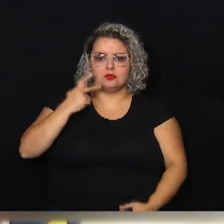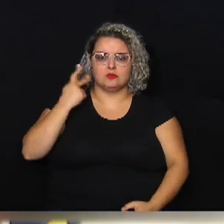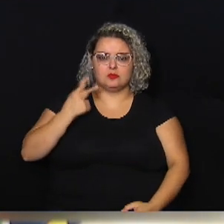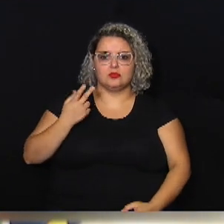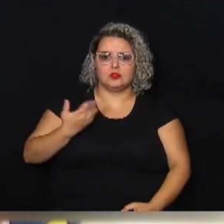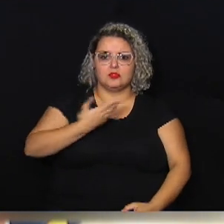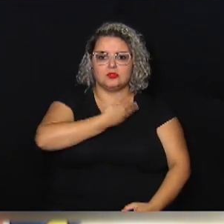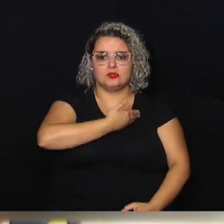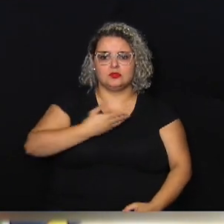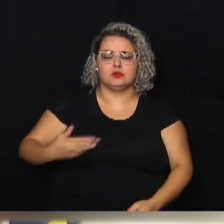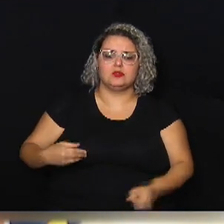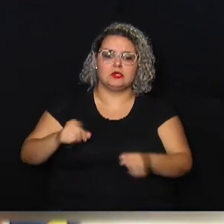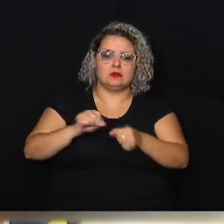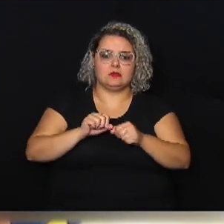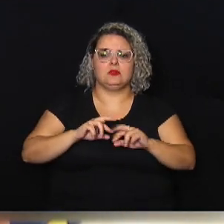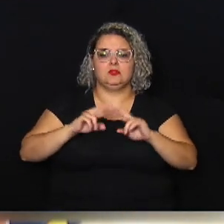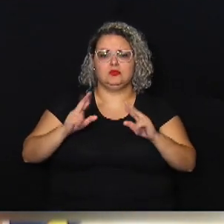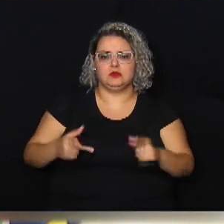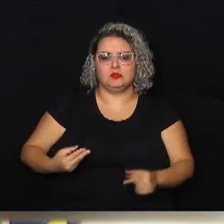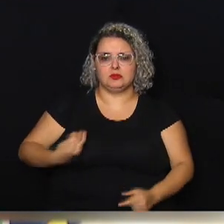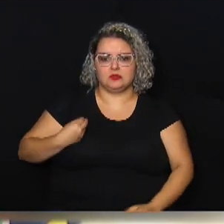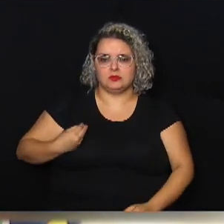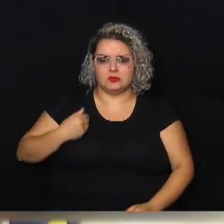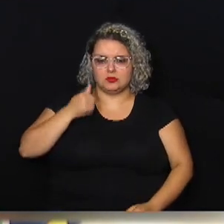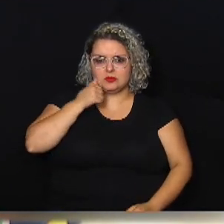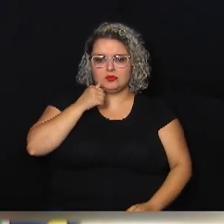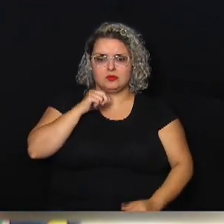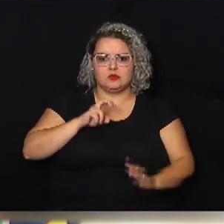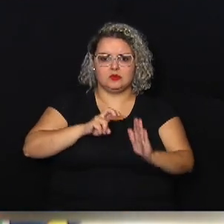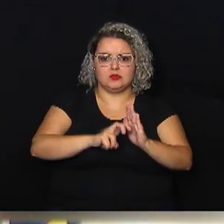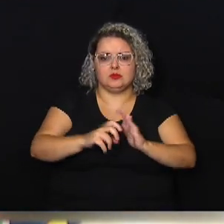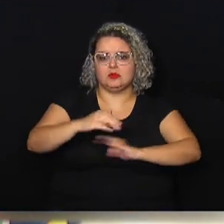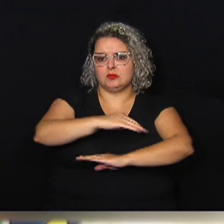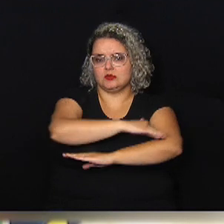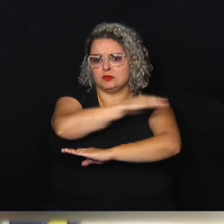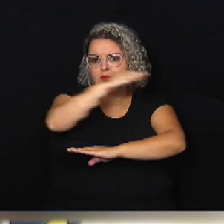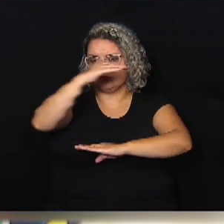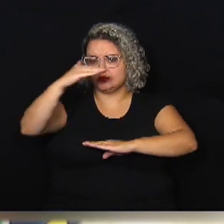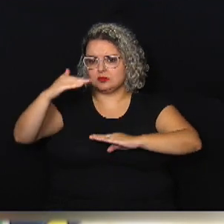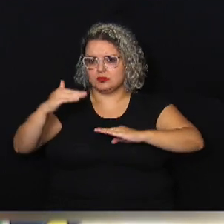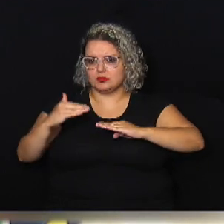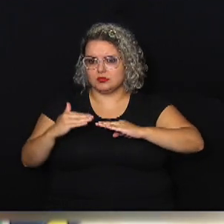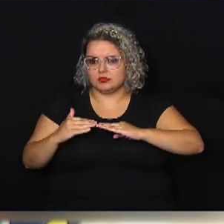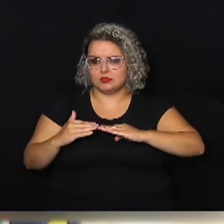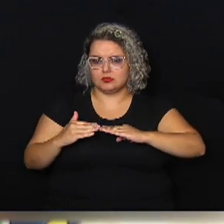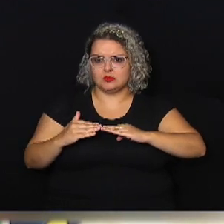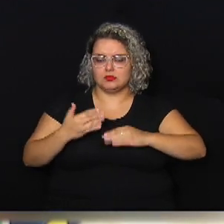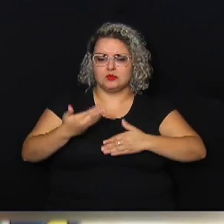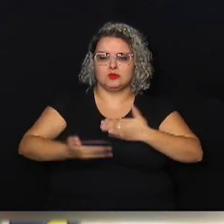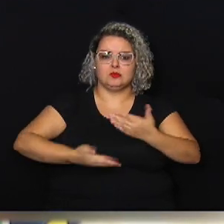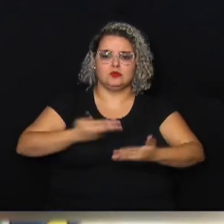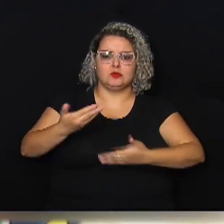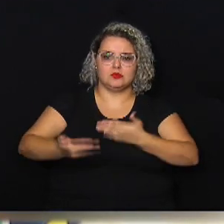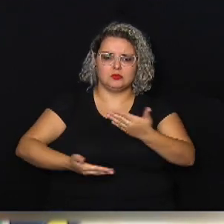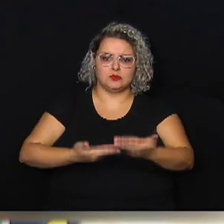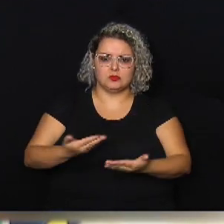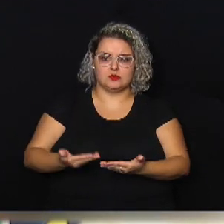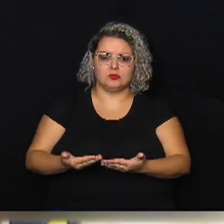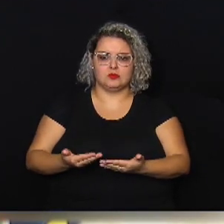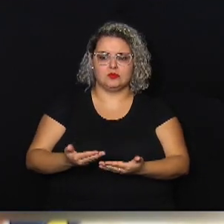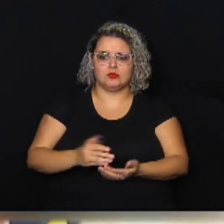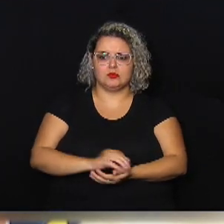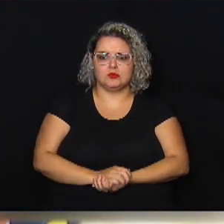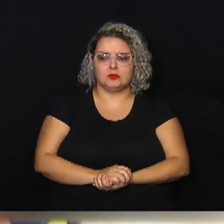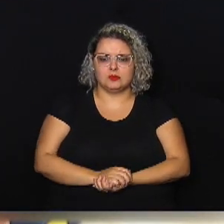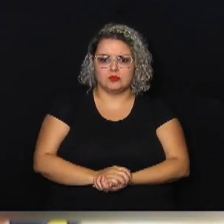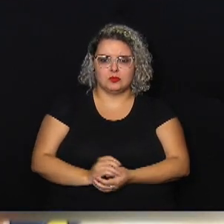que fazem a diferença na vida da mulher. Creche como período integral, com serviços como serviço